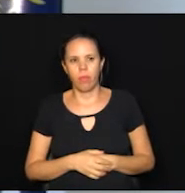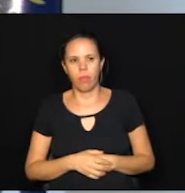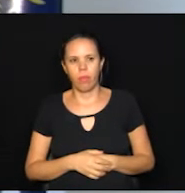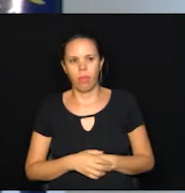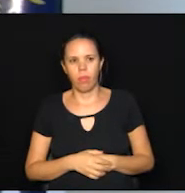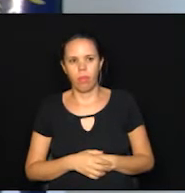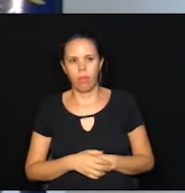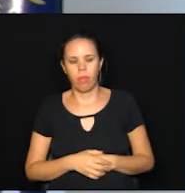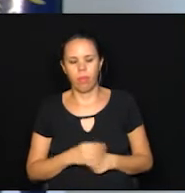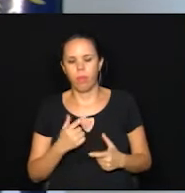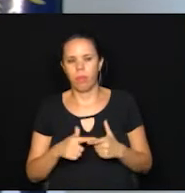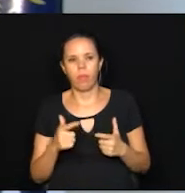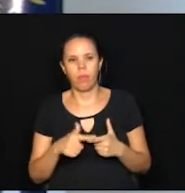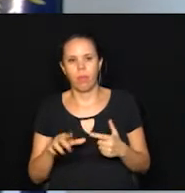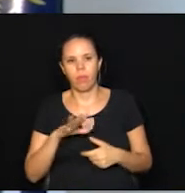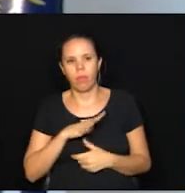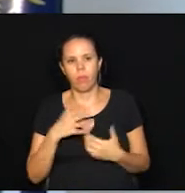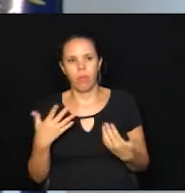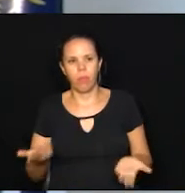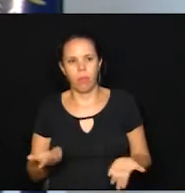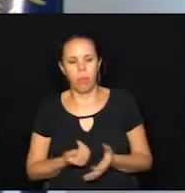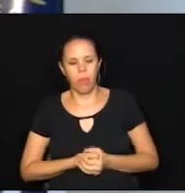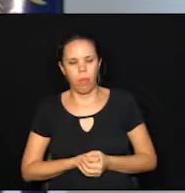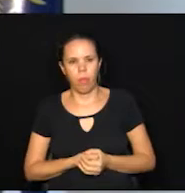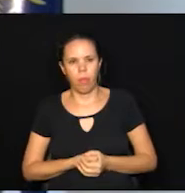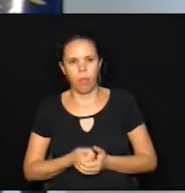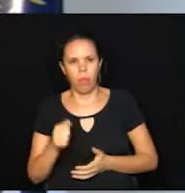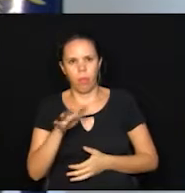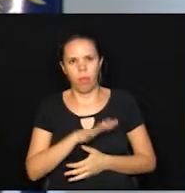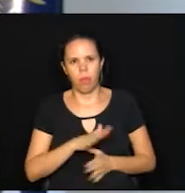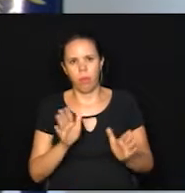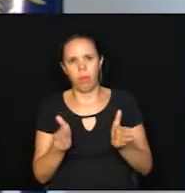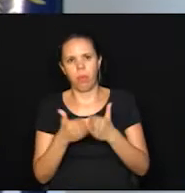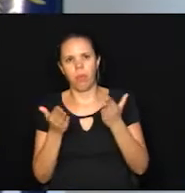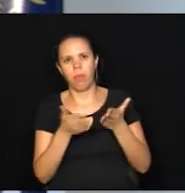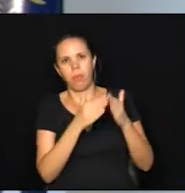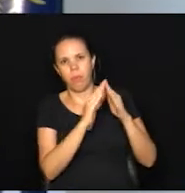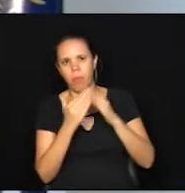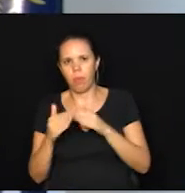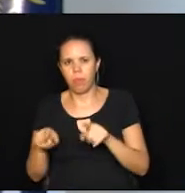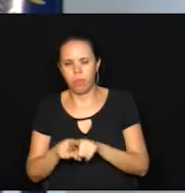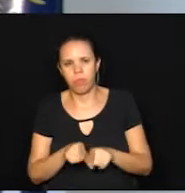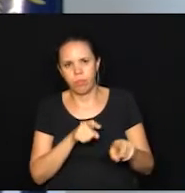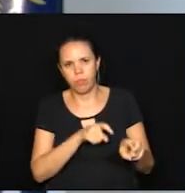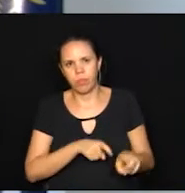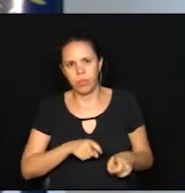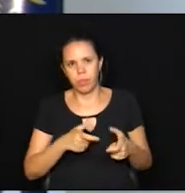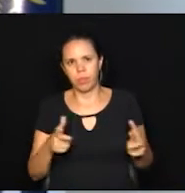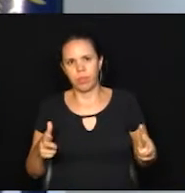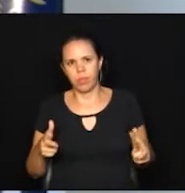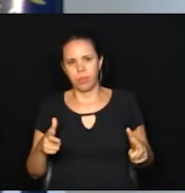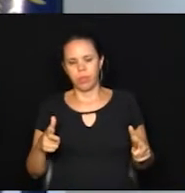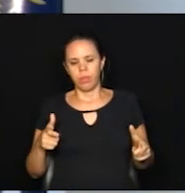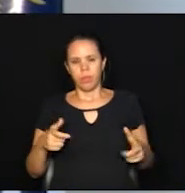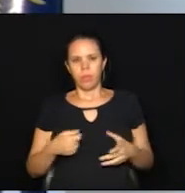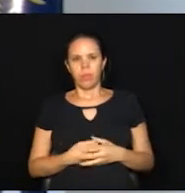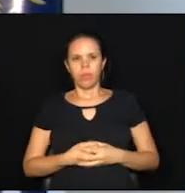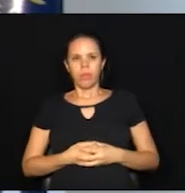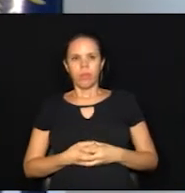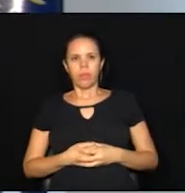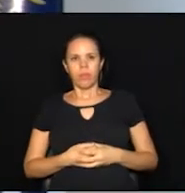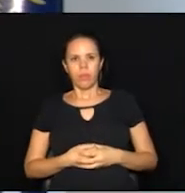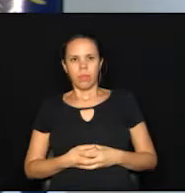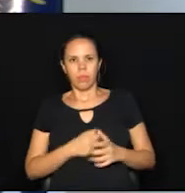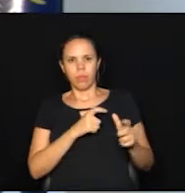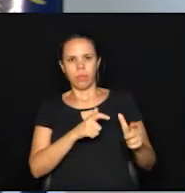região mais problemática da cidade? As áreas periféricas e também regiões de chácara, grande concentração de chácaras, são